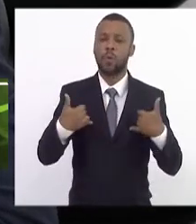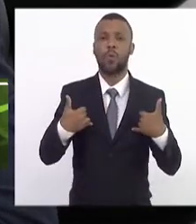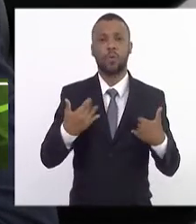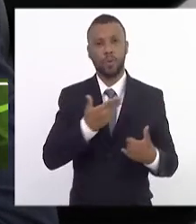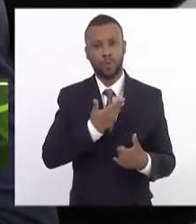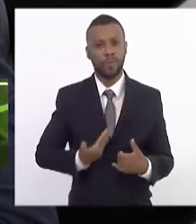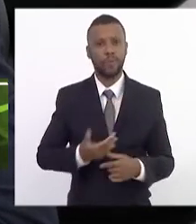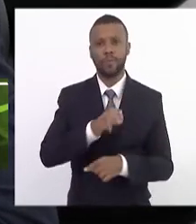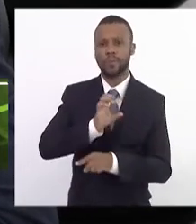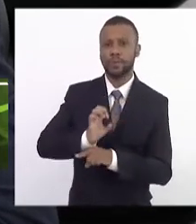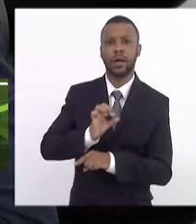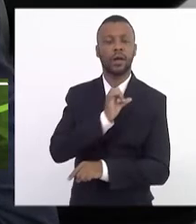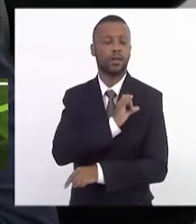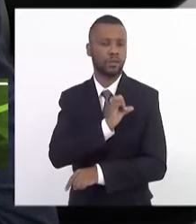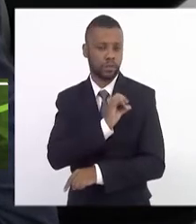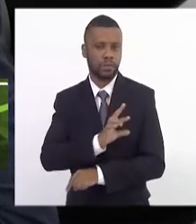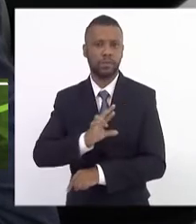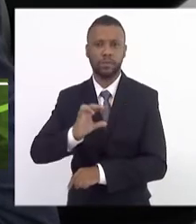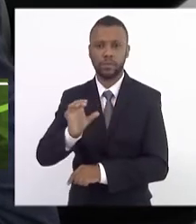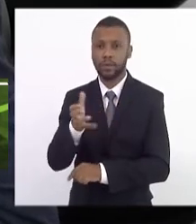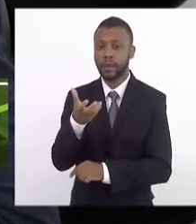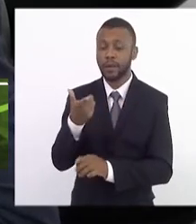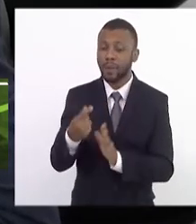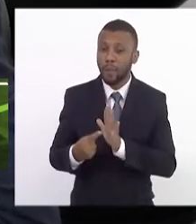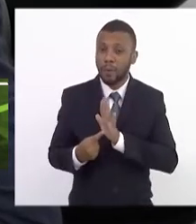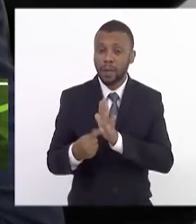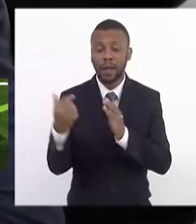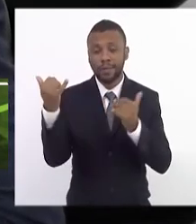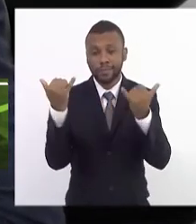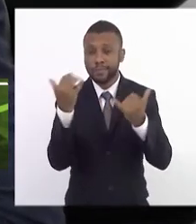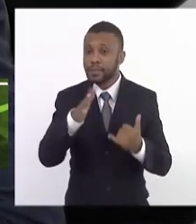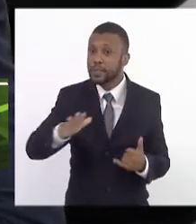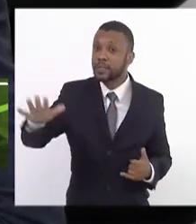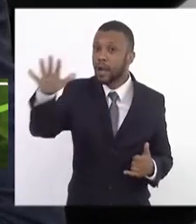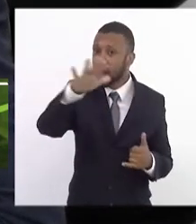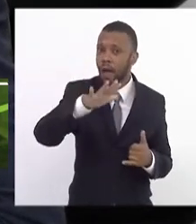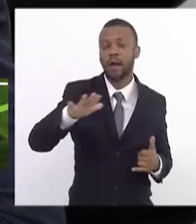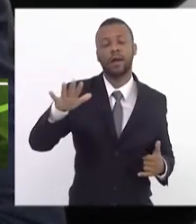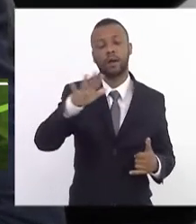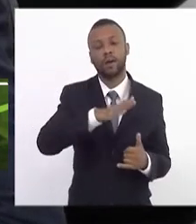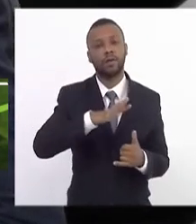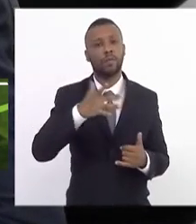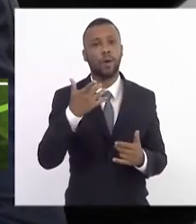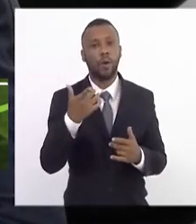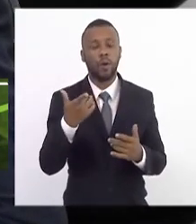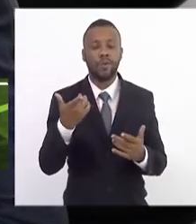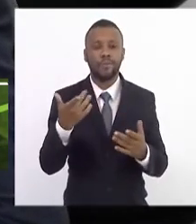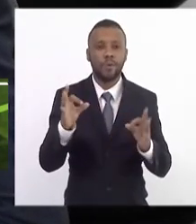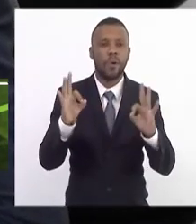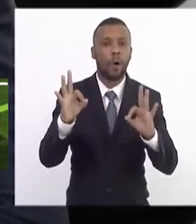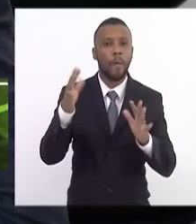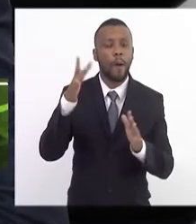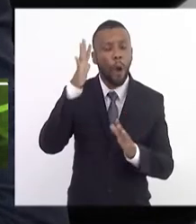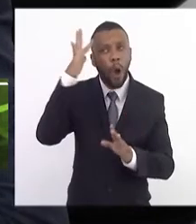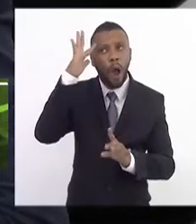Janeiro. Então, eu queria só trazer em dados, em linhas gerais, aí, o meu otimismo em relação a esse